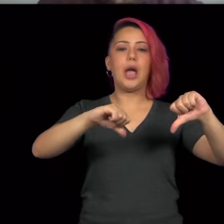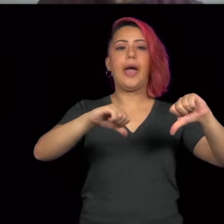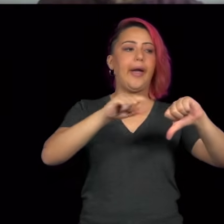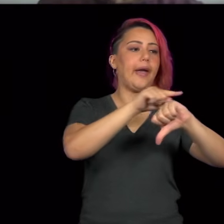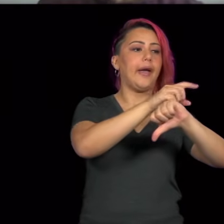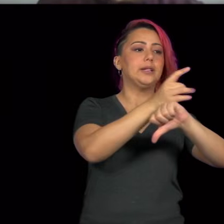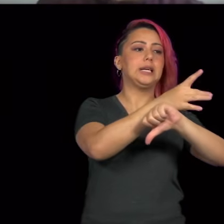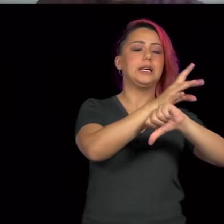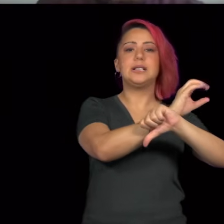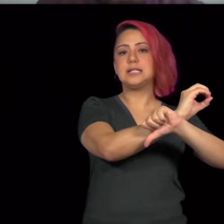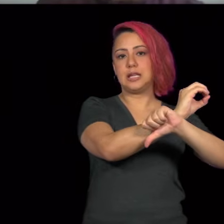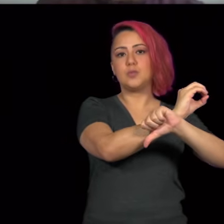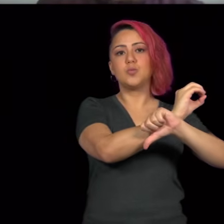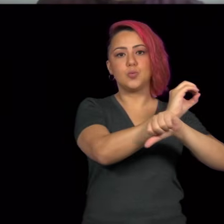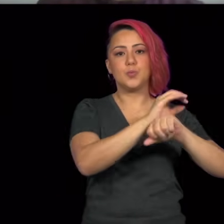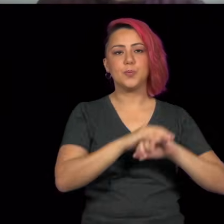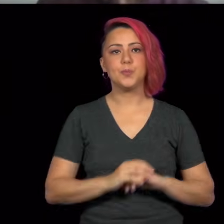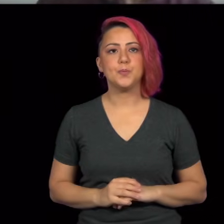saída.